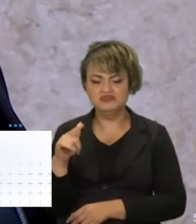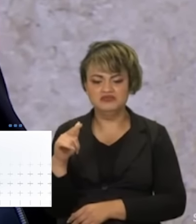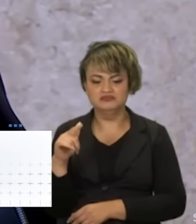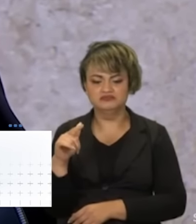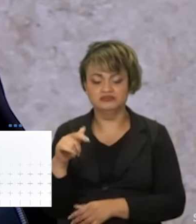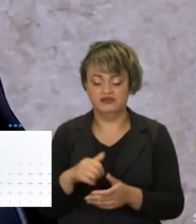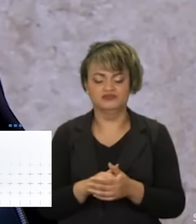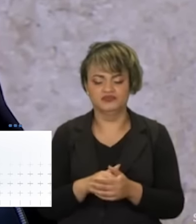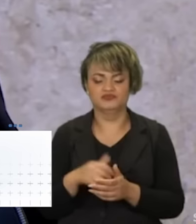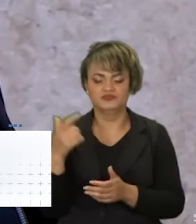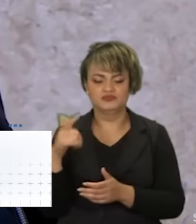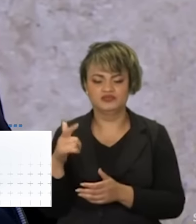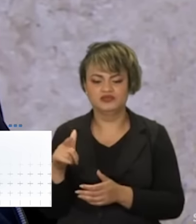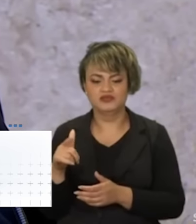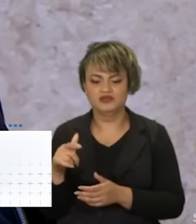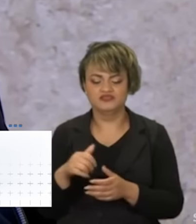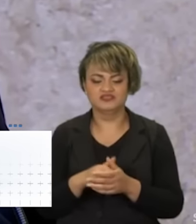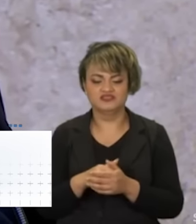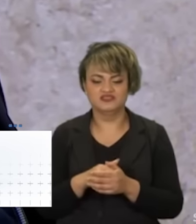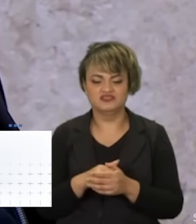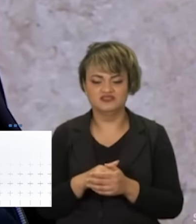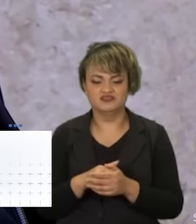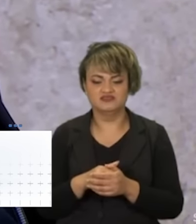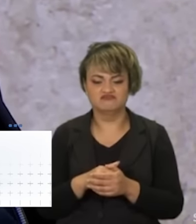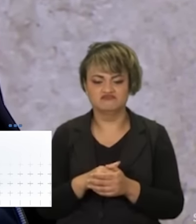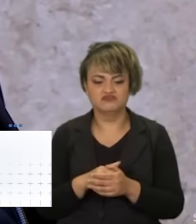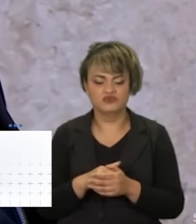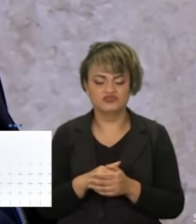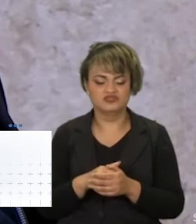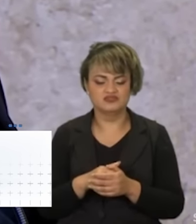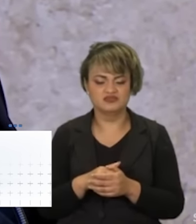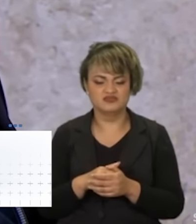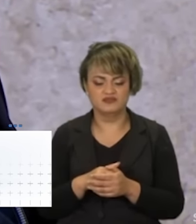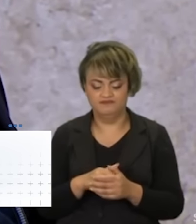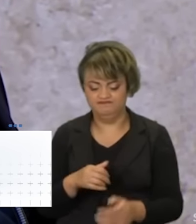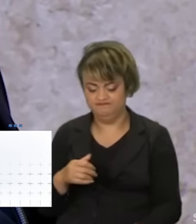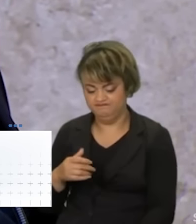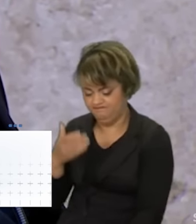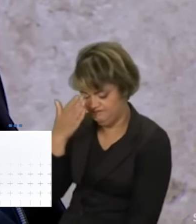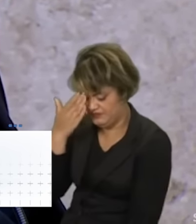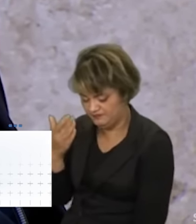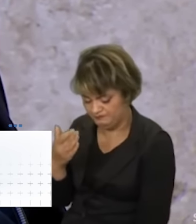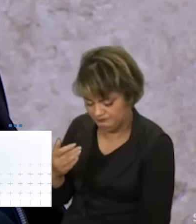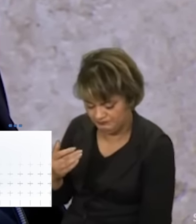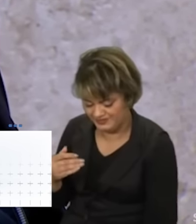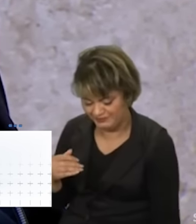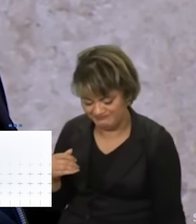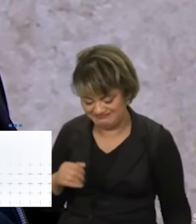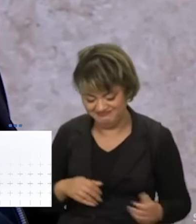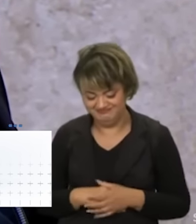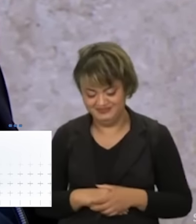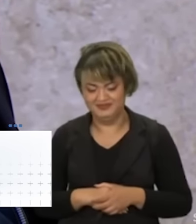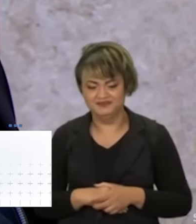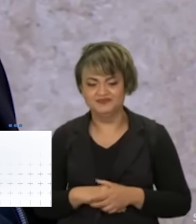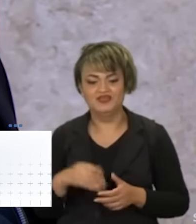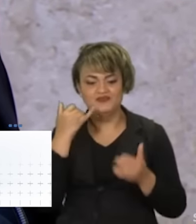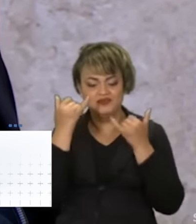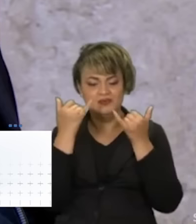expedition dirigida personalizadamente a qualquer pessoa de maneira aleatória. Informações para